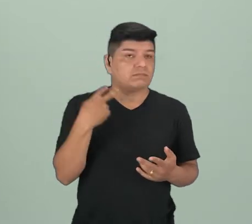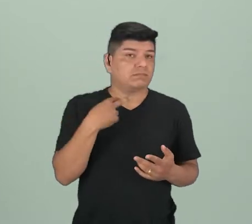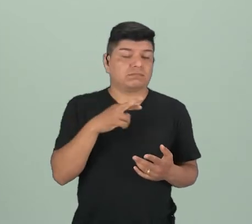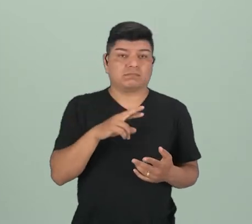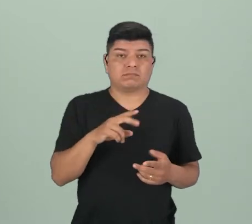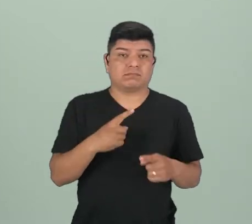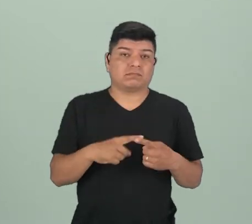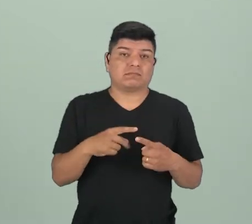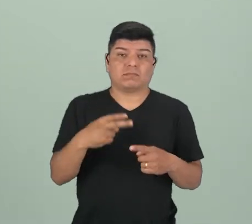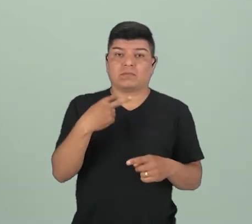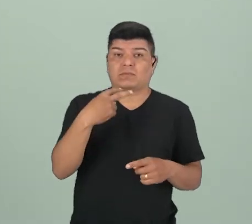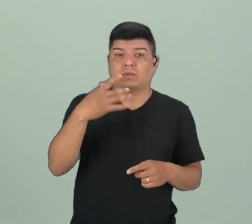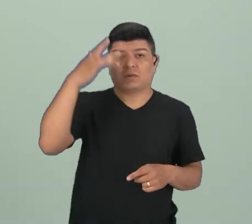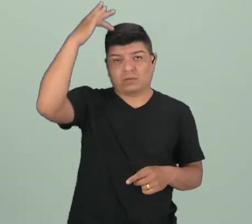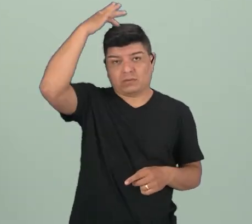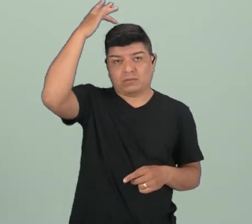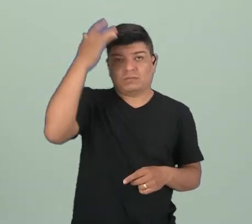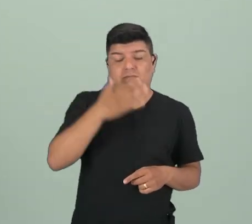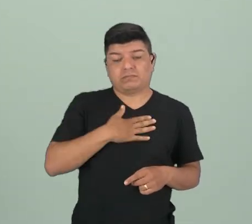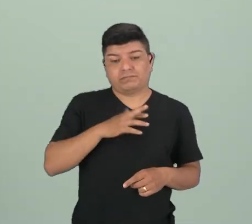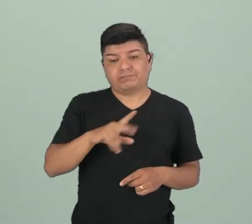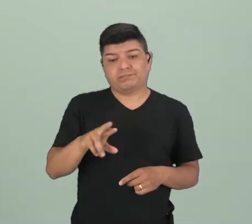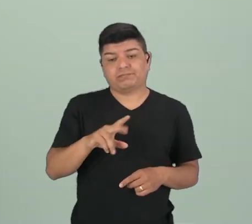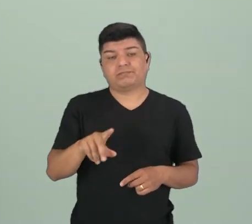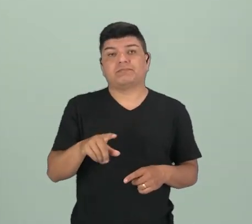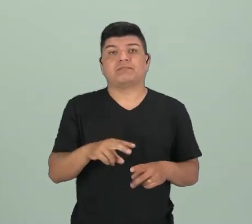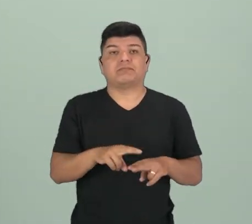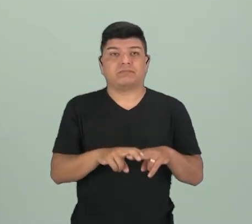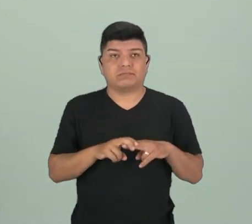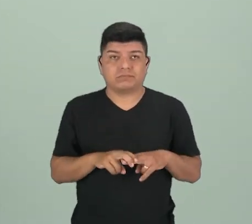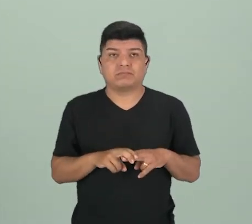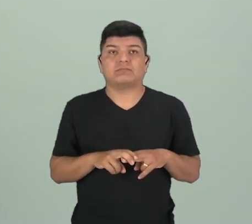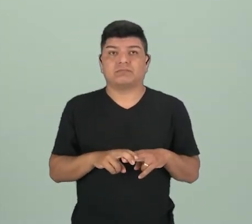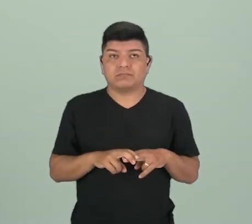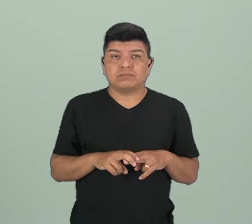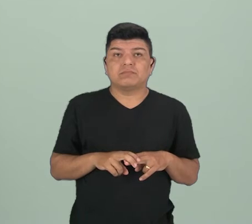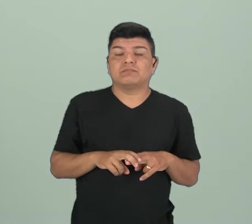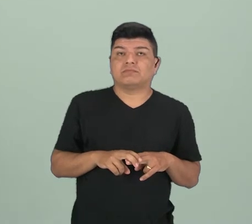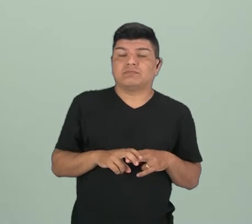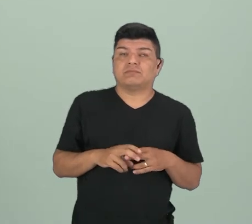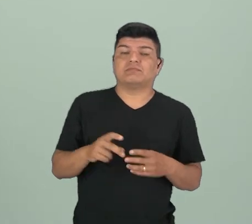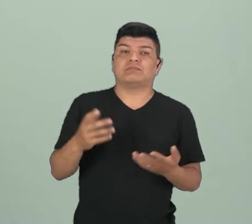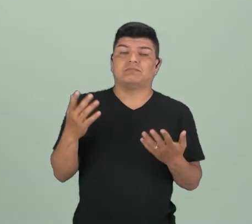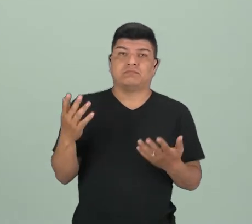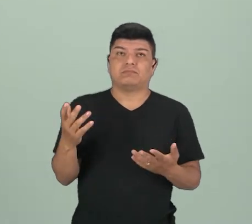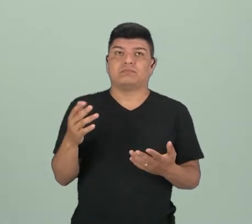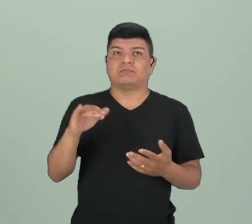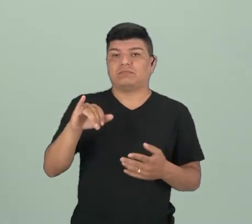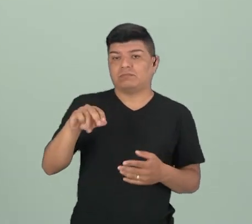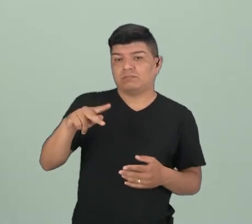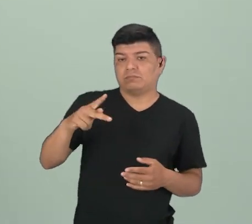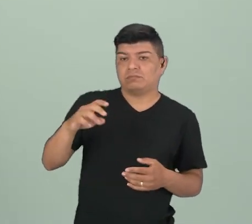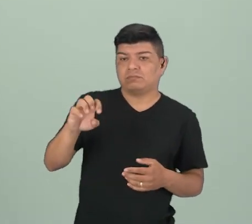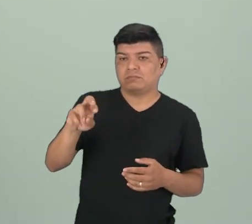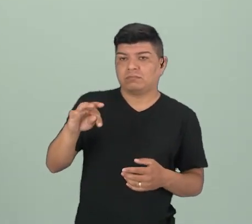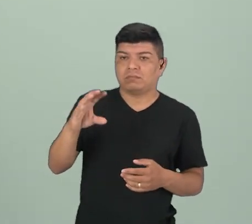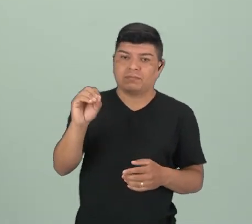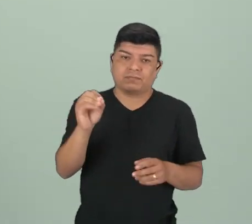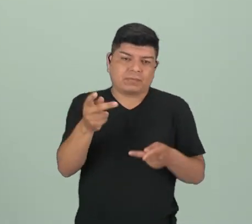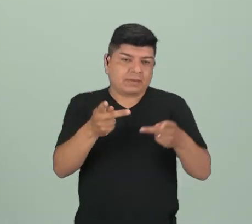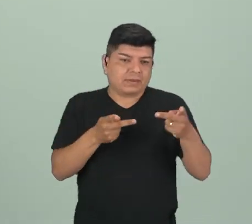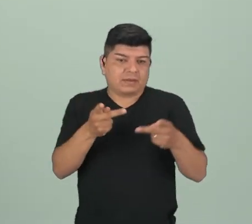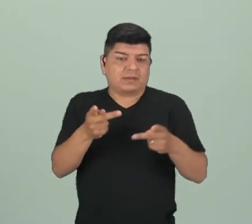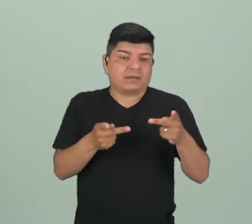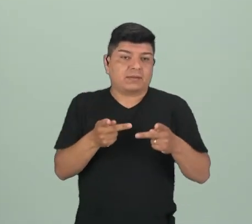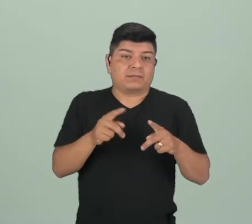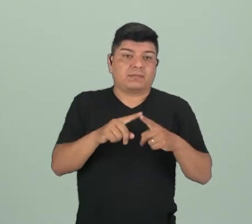não foi culpa minha, mas não aconteceu aquela ação. Então, por isso que se fala imperfeito. Porque é planejado, mas se vai